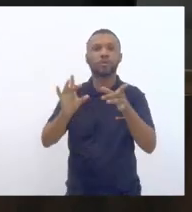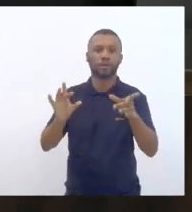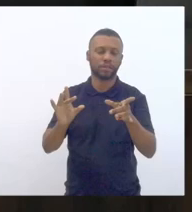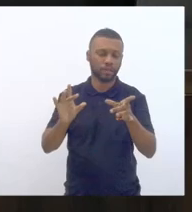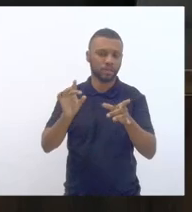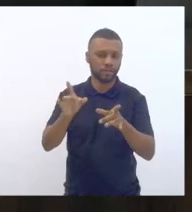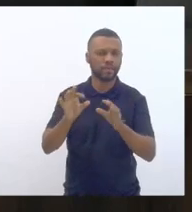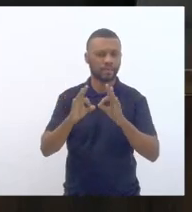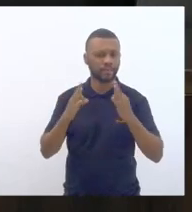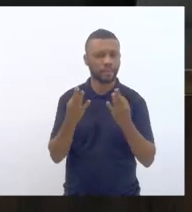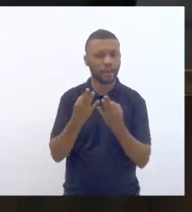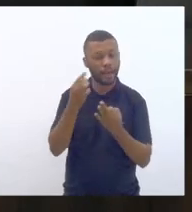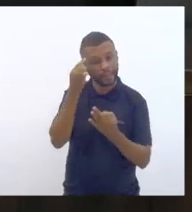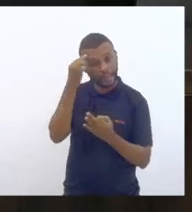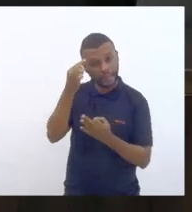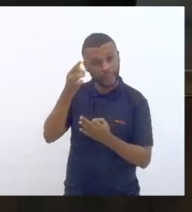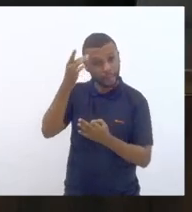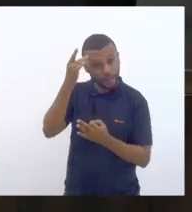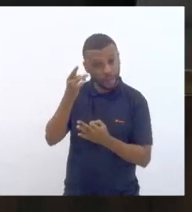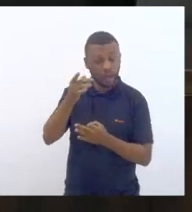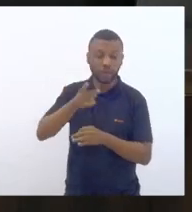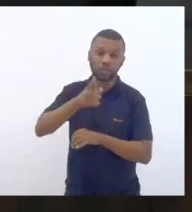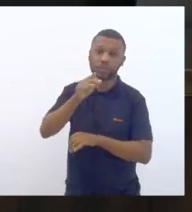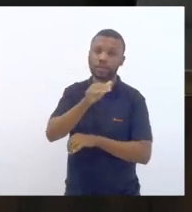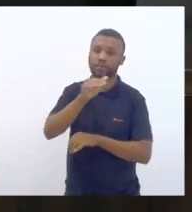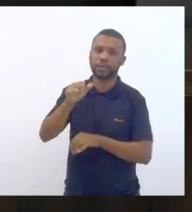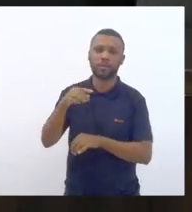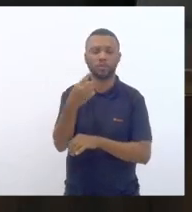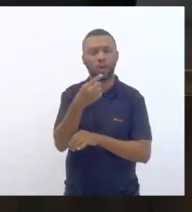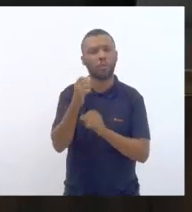que amanhã às 14h30 a gente possa,